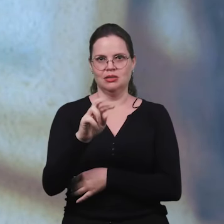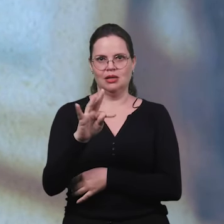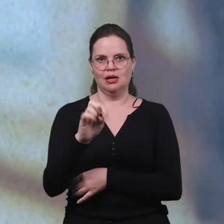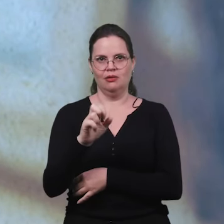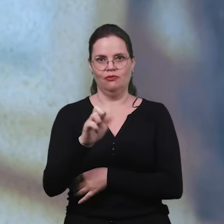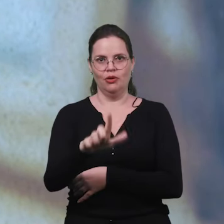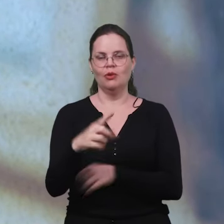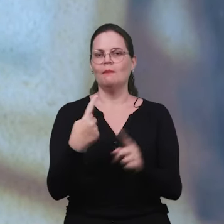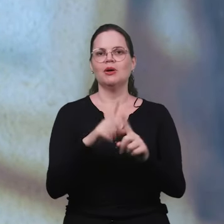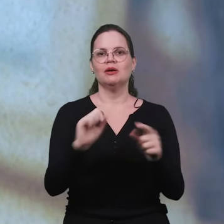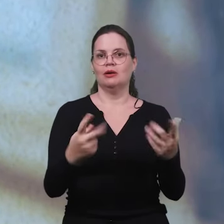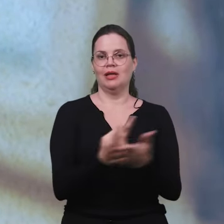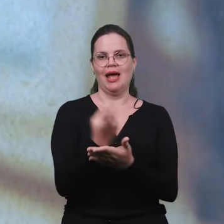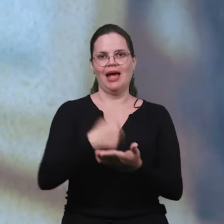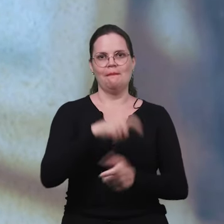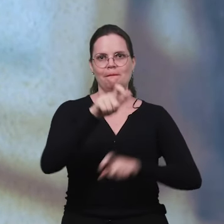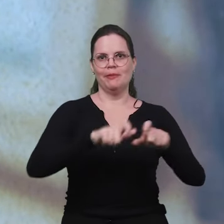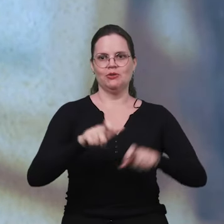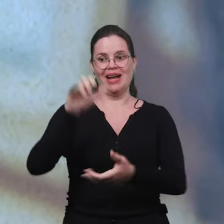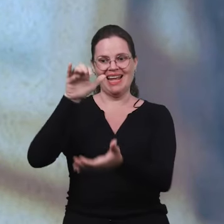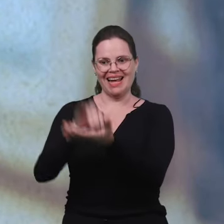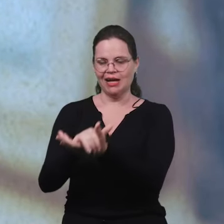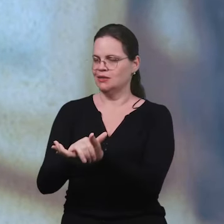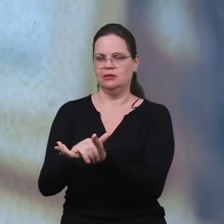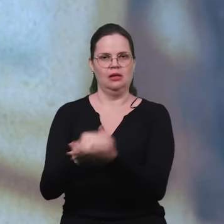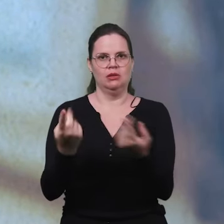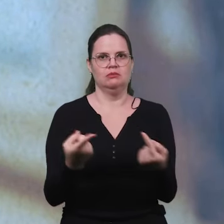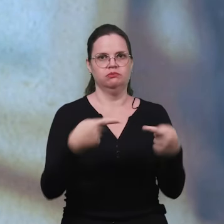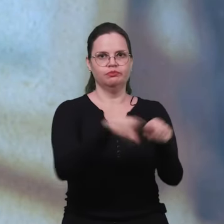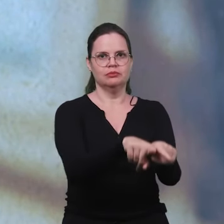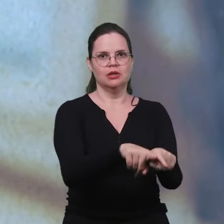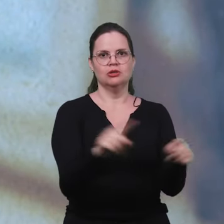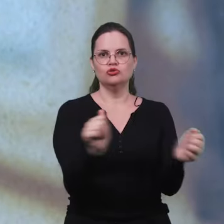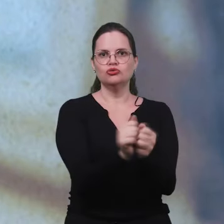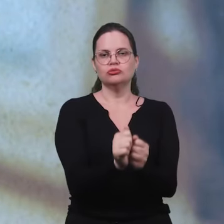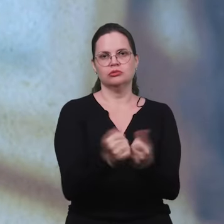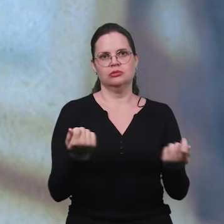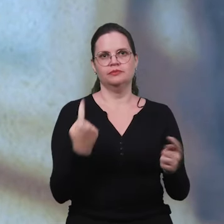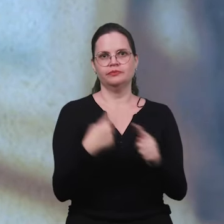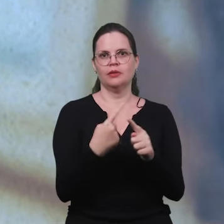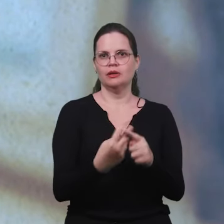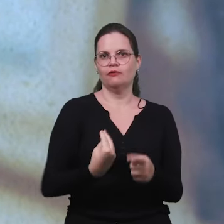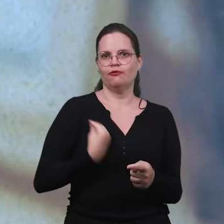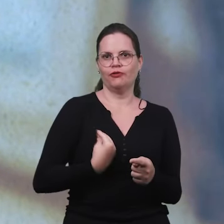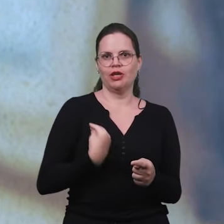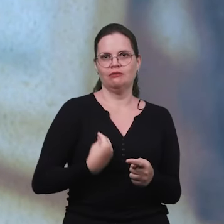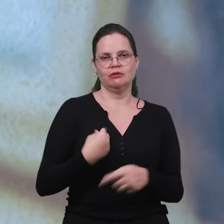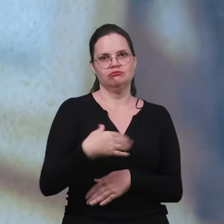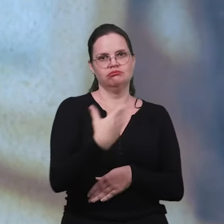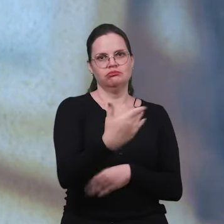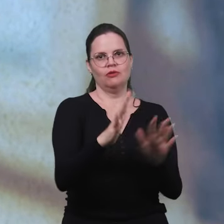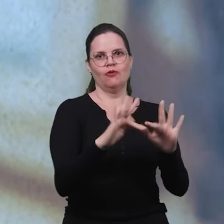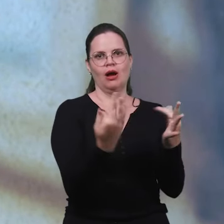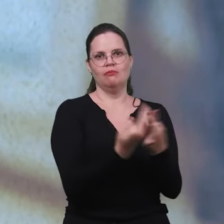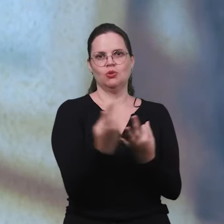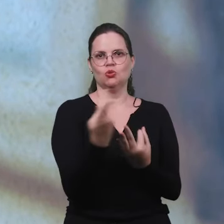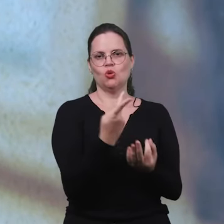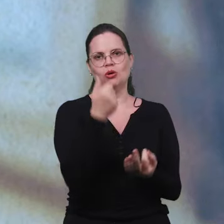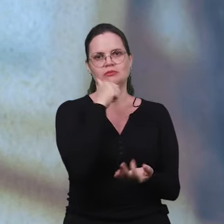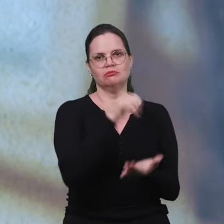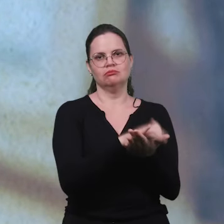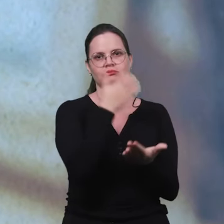né, a grande maioria das pessoas que acabou surgindo, porque as pessoas começam a viver como família, ali como marido e